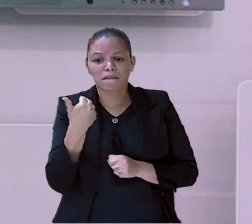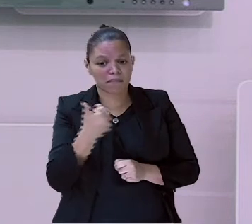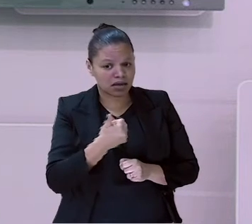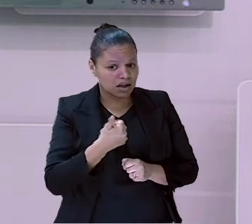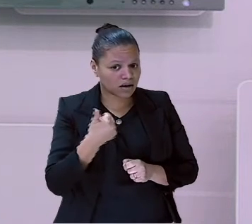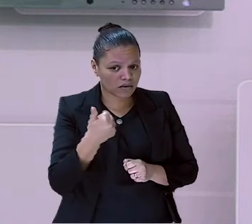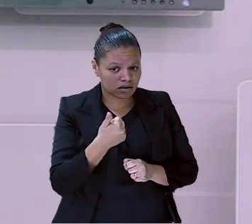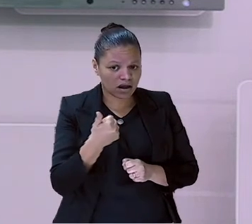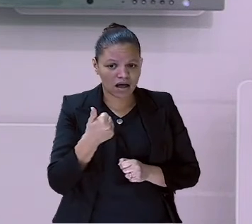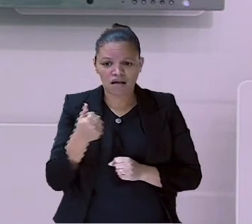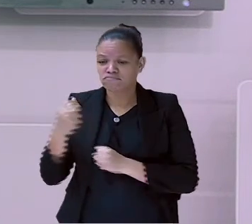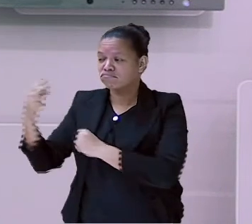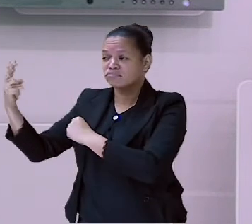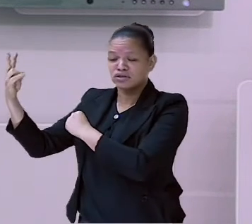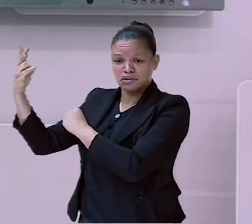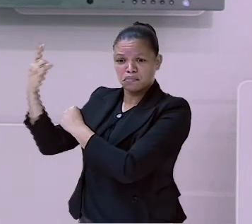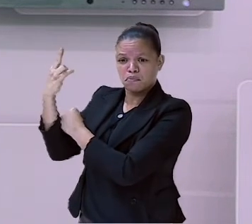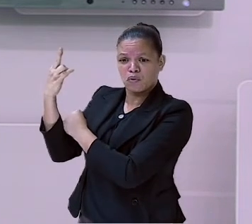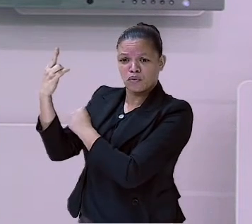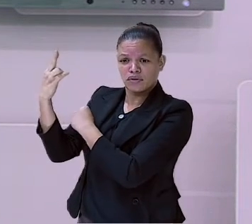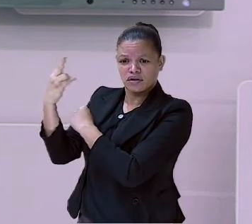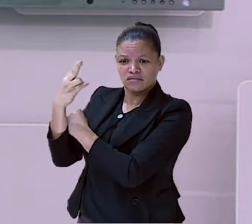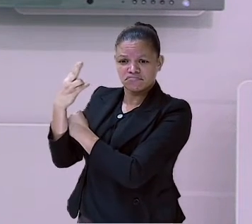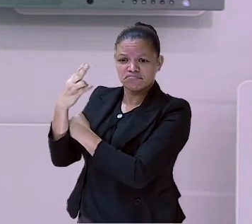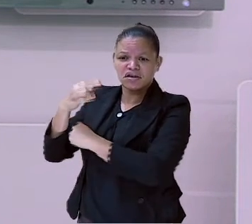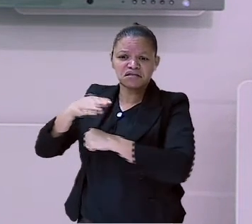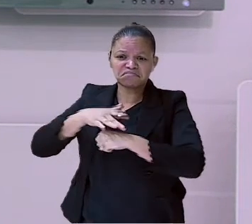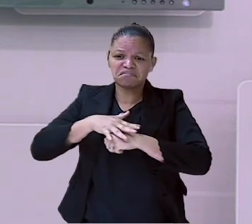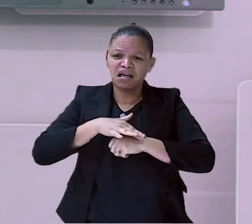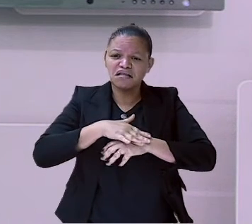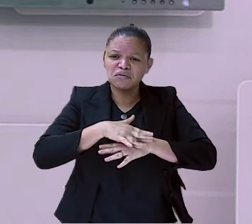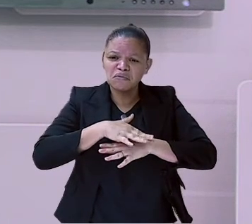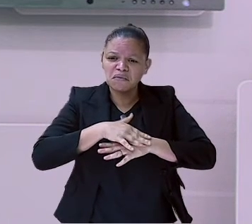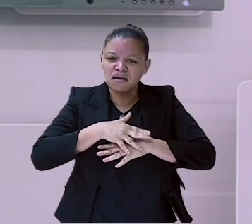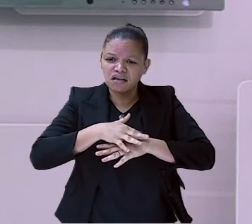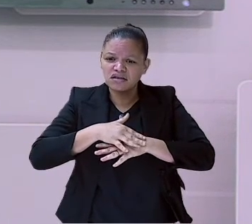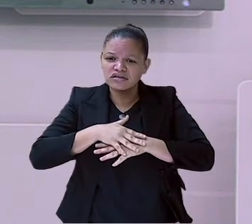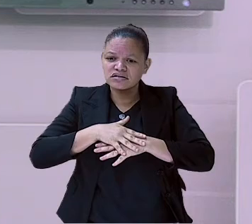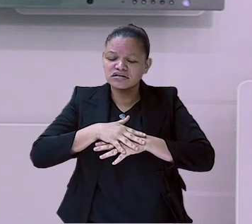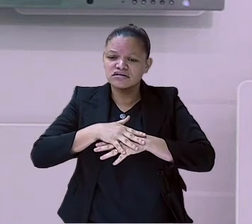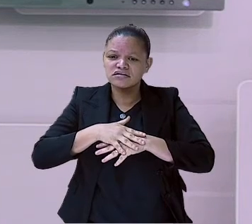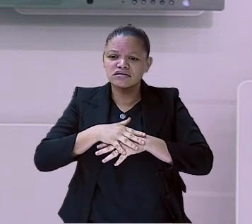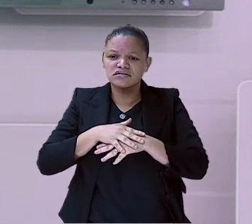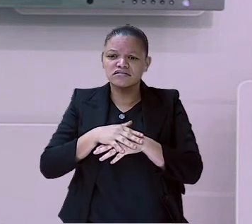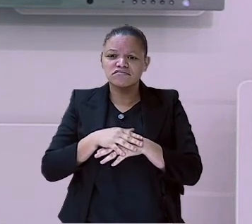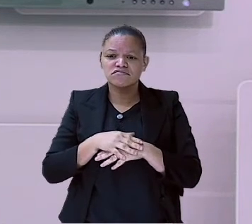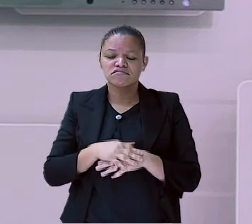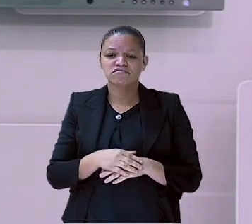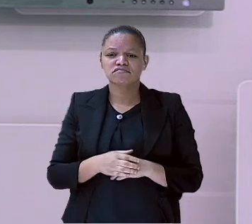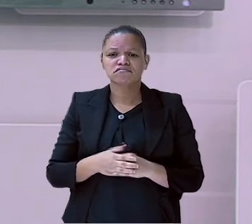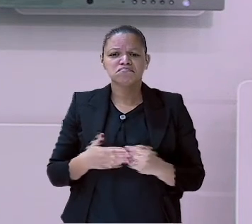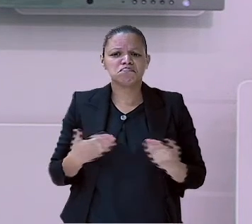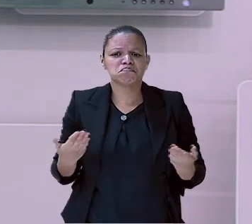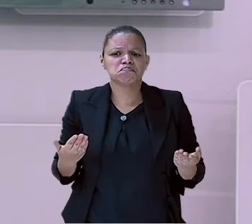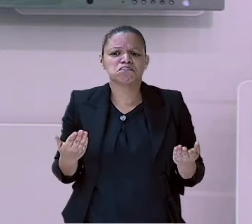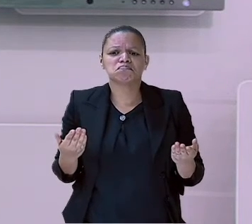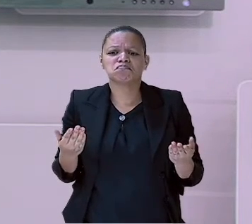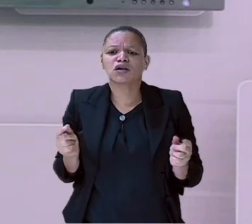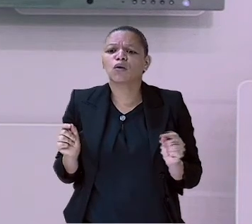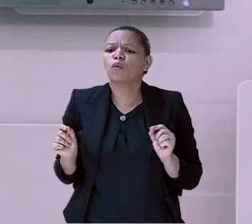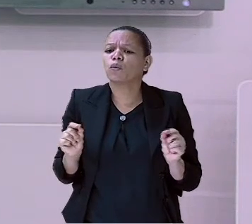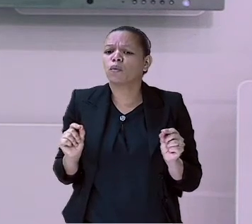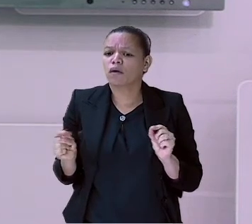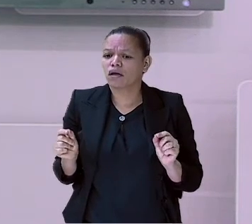para doenças causadas por má alimentação. O que seria? Uma alimentação